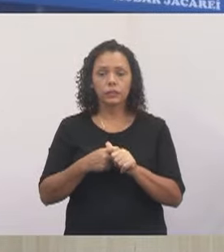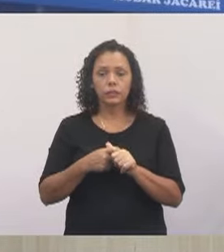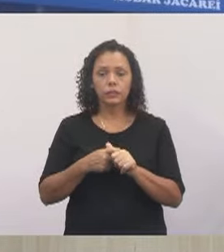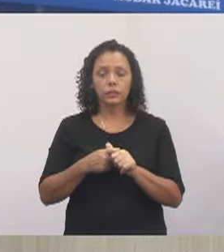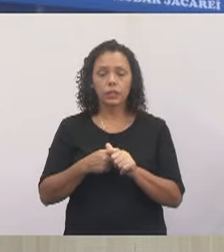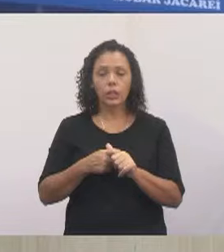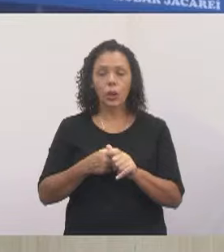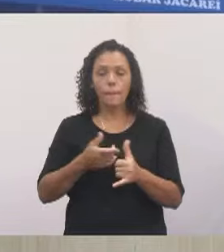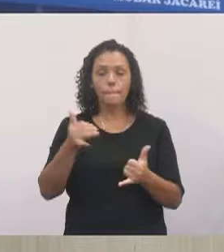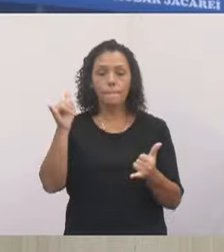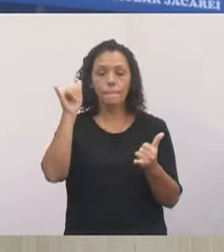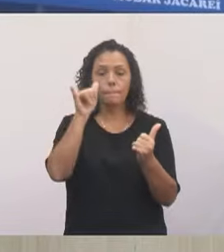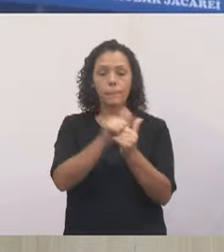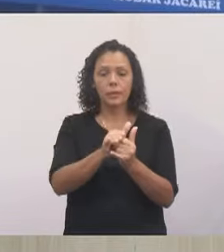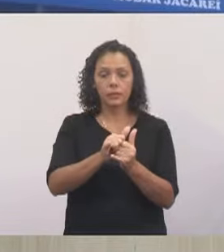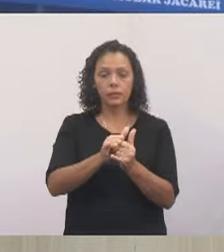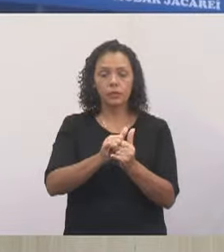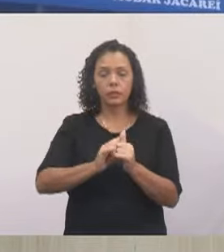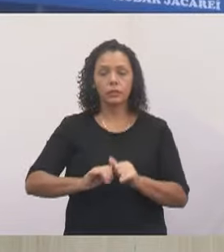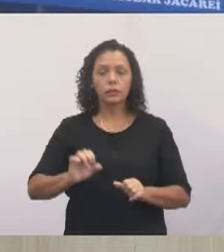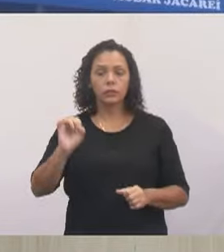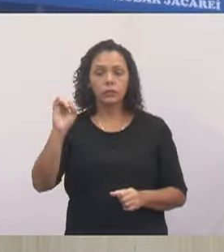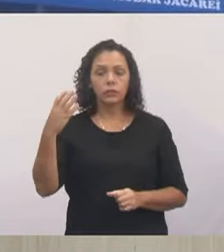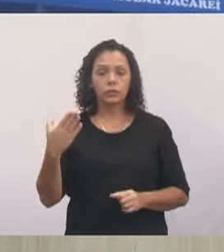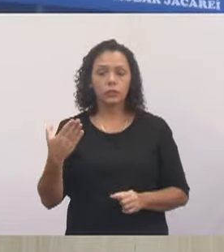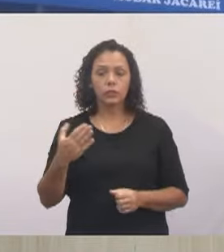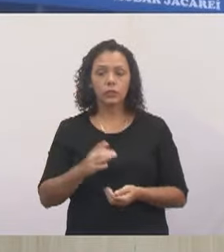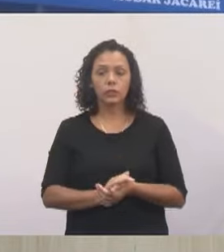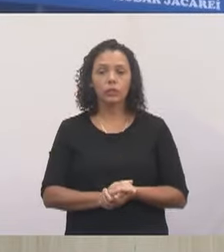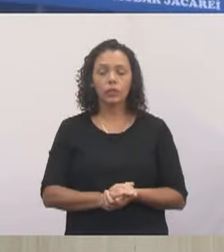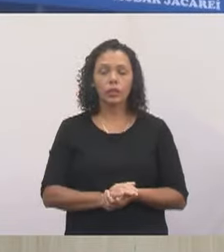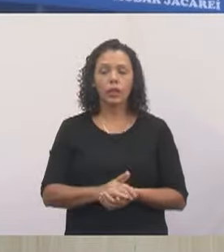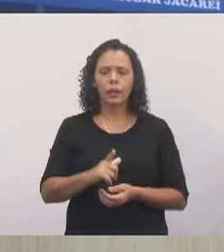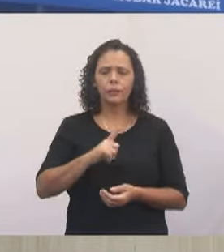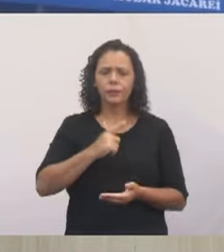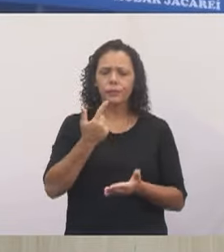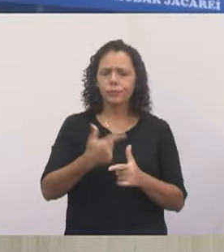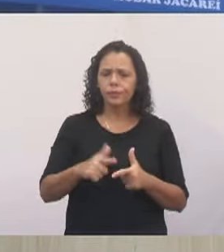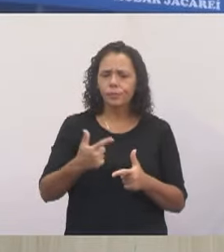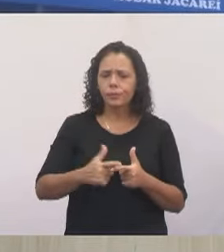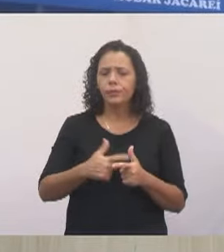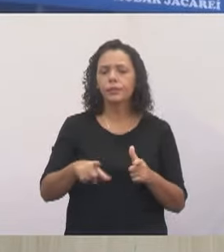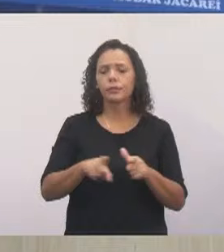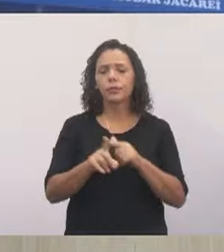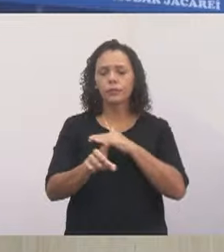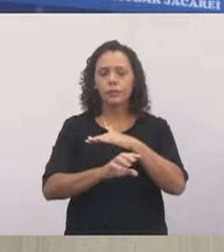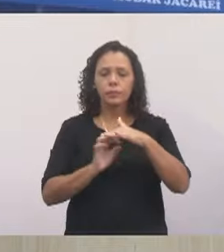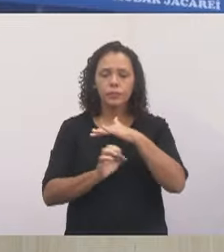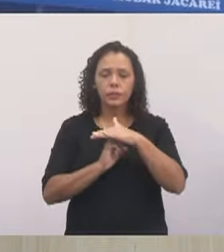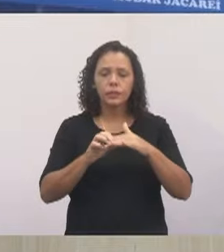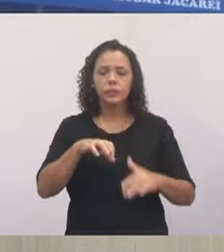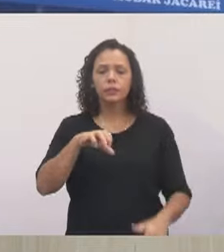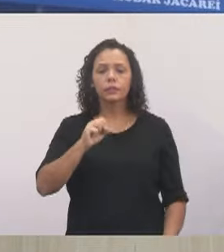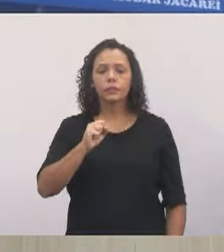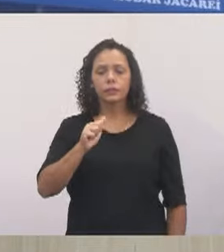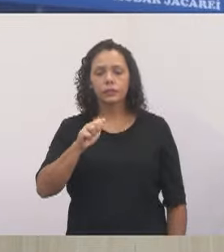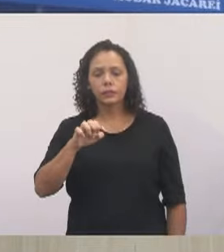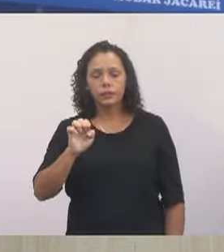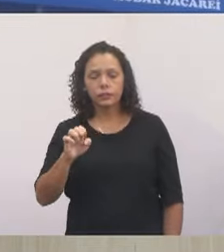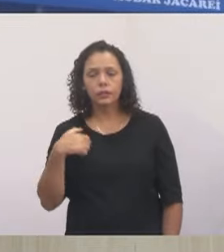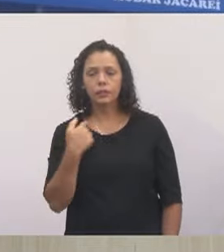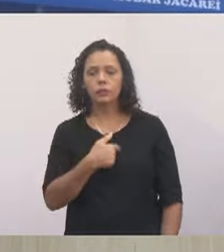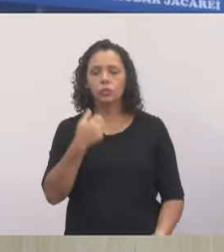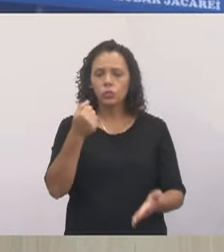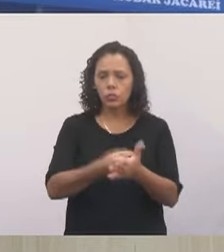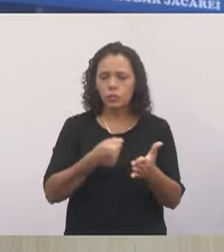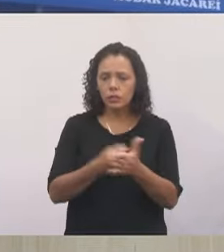Isentar da dívida como foi feito. Aí no SAI teve um pequeno probleminha que nós lutamos lá, né, Pedro, até o final